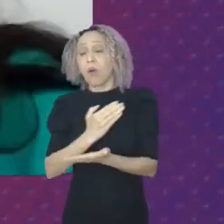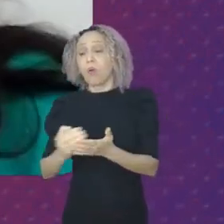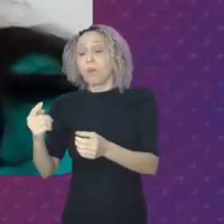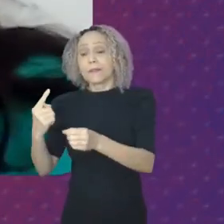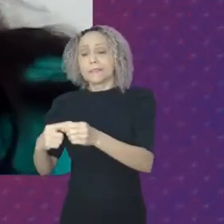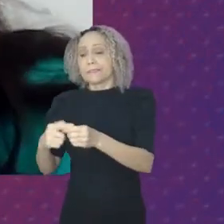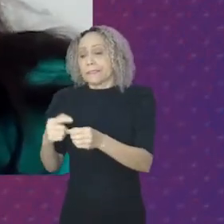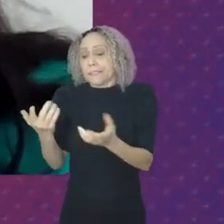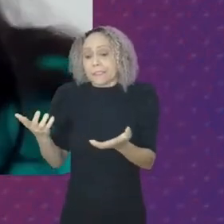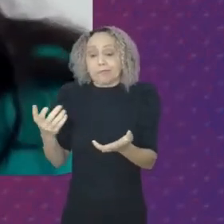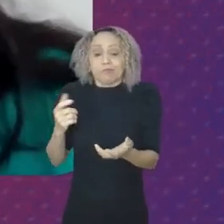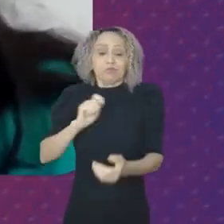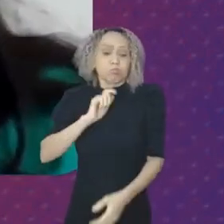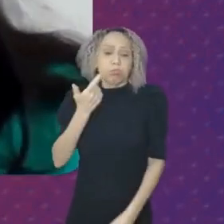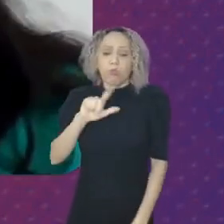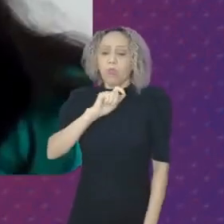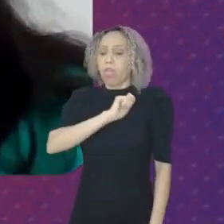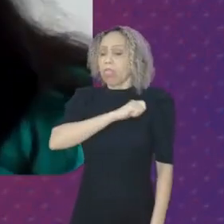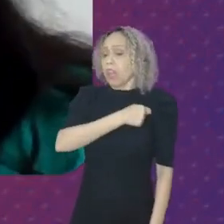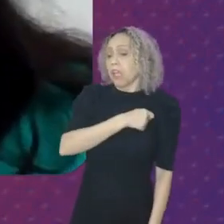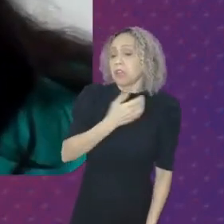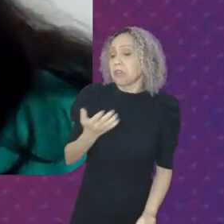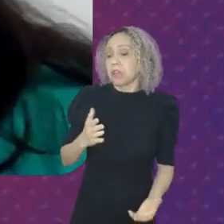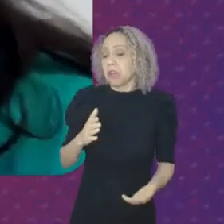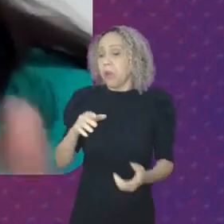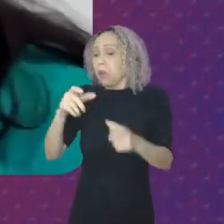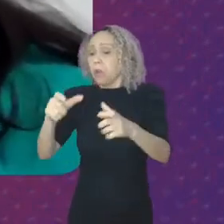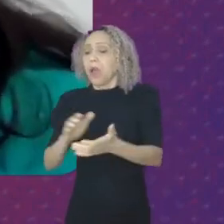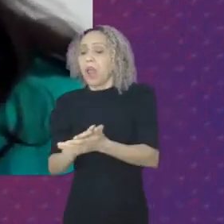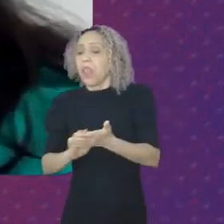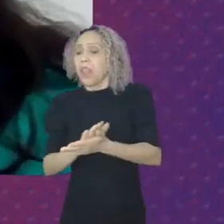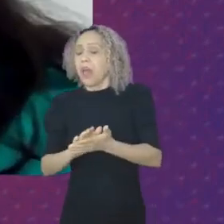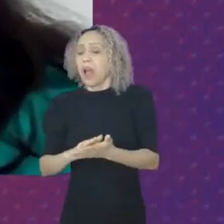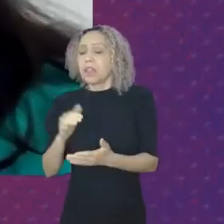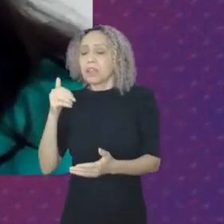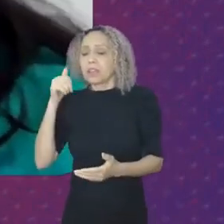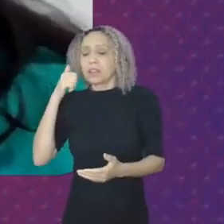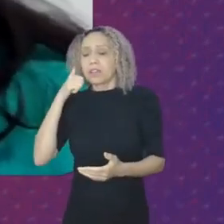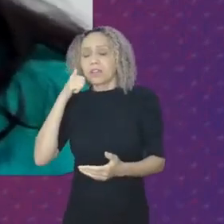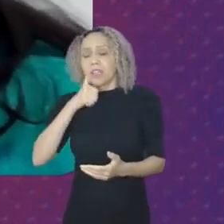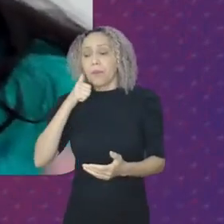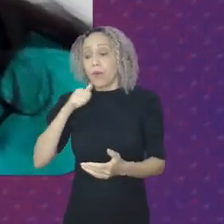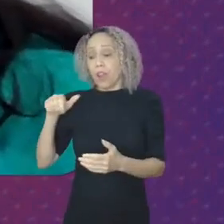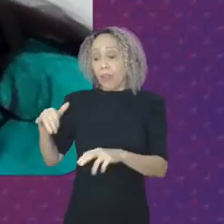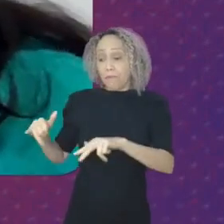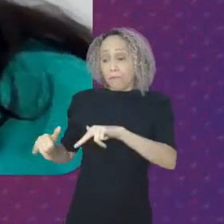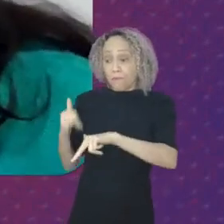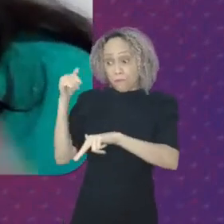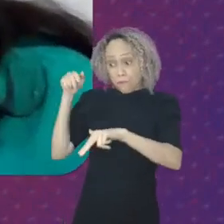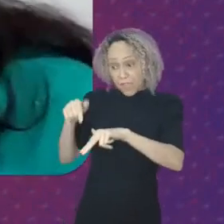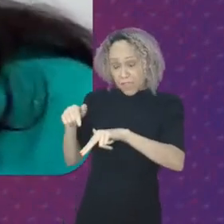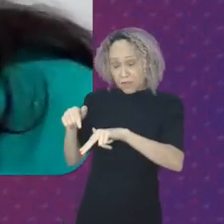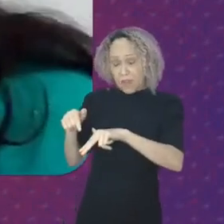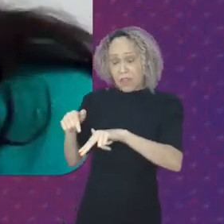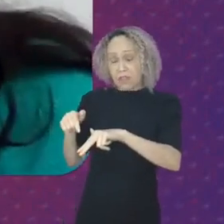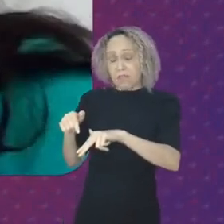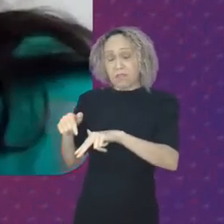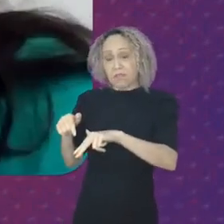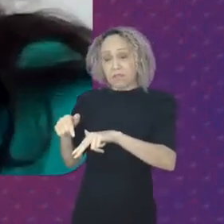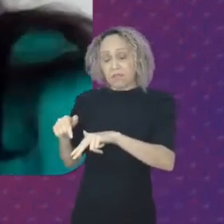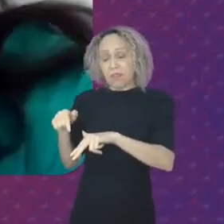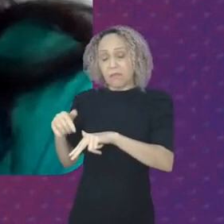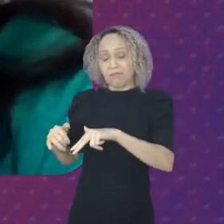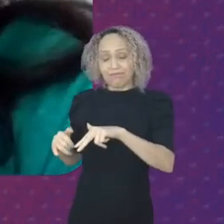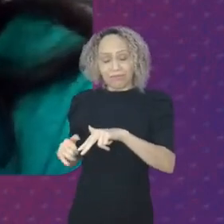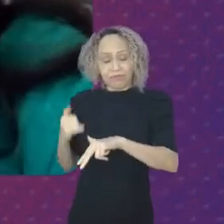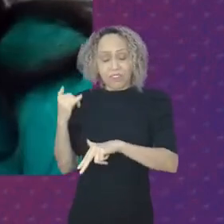telefone para poder ligar. Então, daí a importância, né, de nós mantermos esse serviço, melhorarmos, qualificarmos, reestruturarmos,